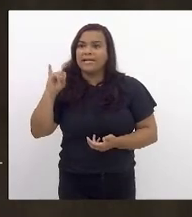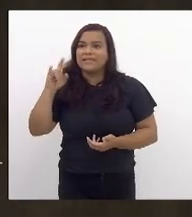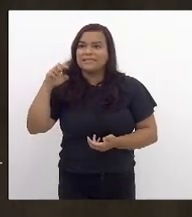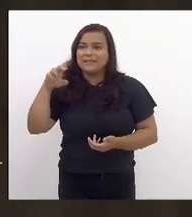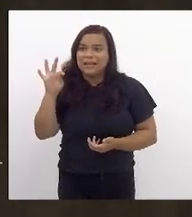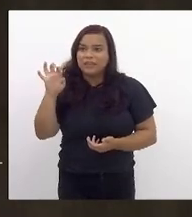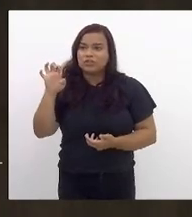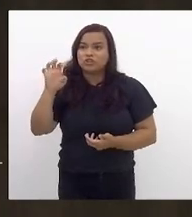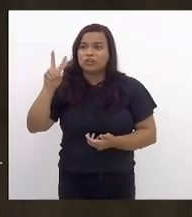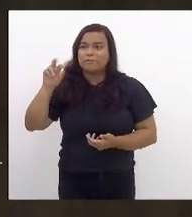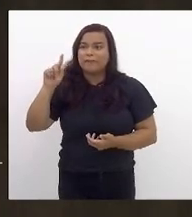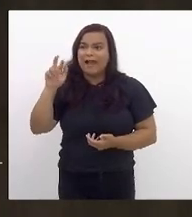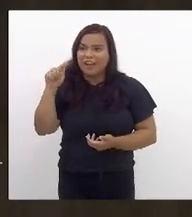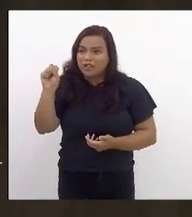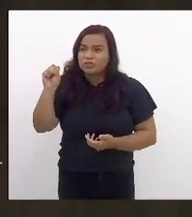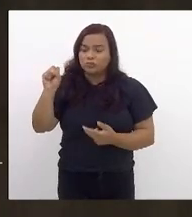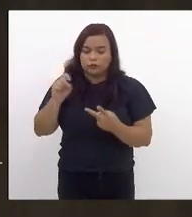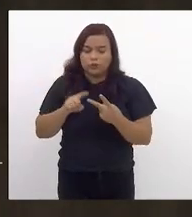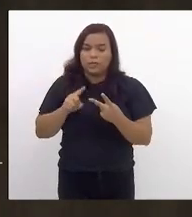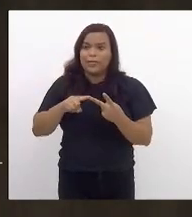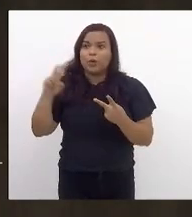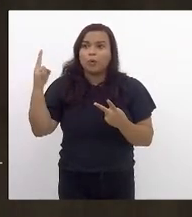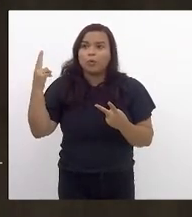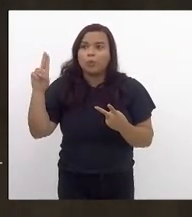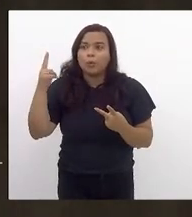Uruguaiana, que são as estações que dão acesso